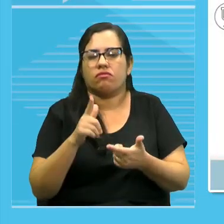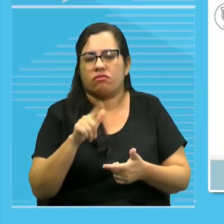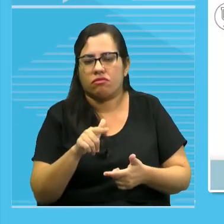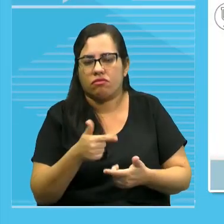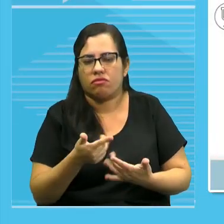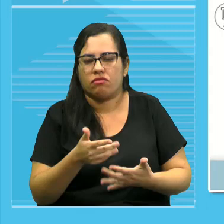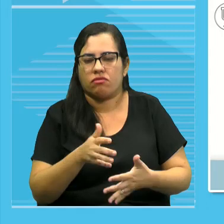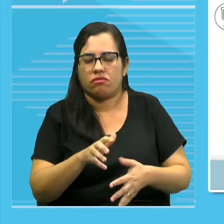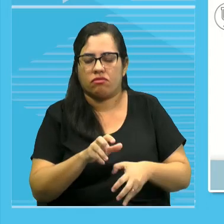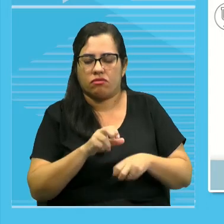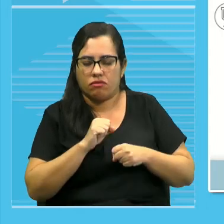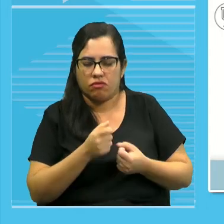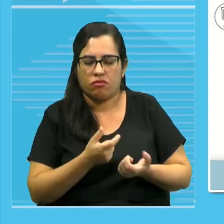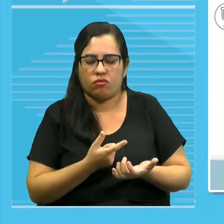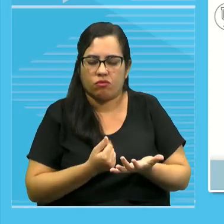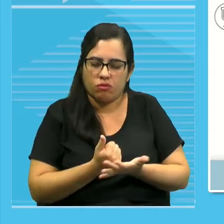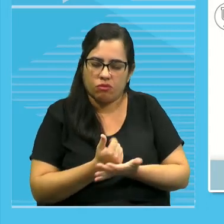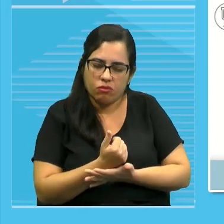consumir